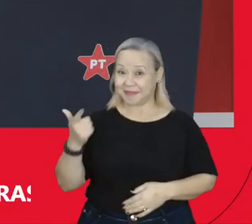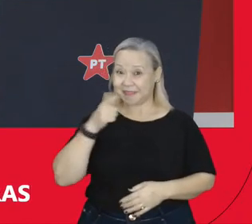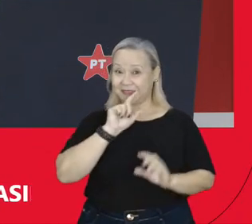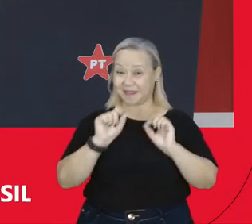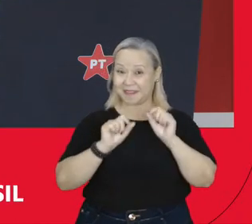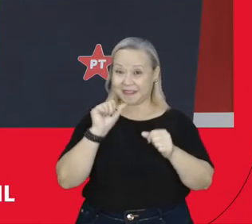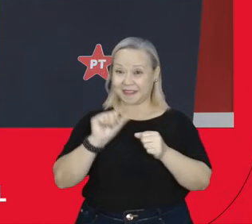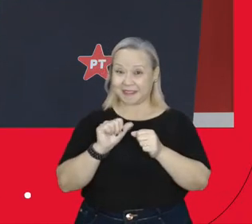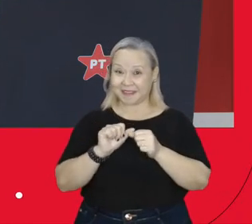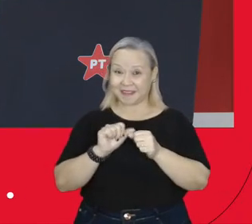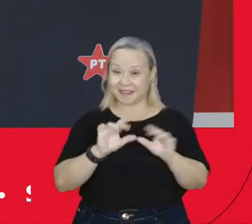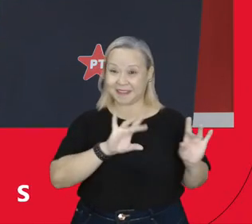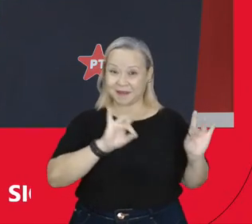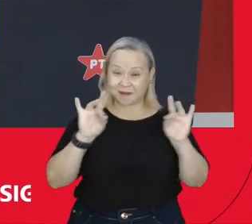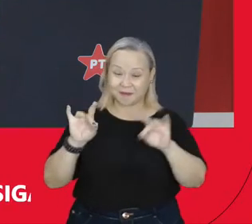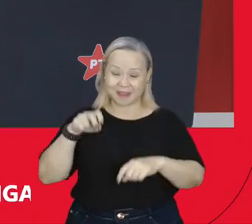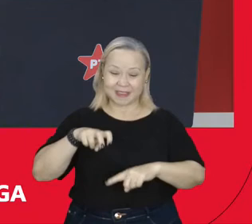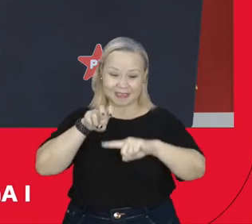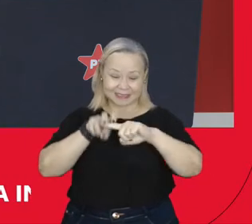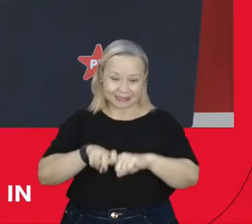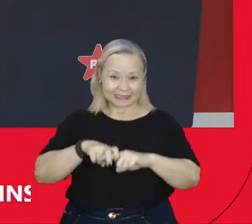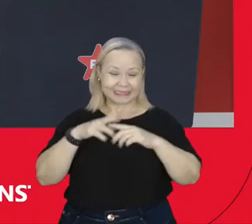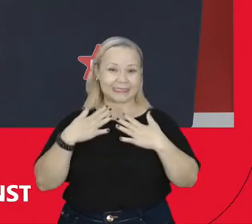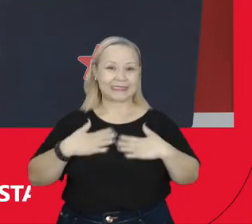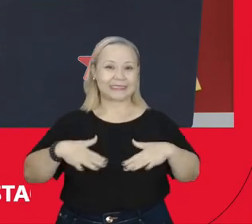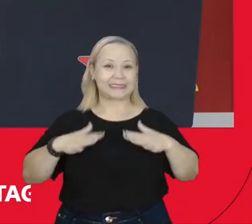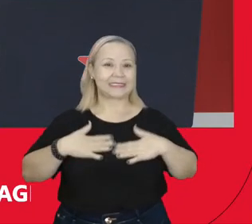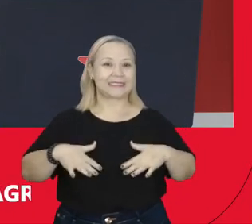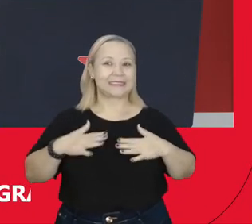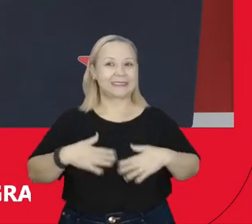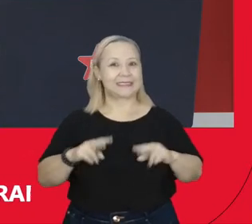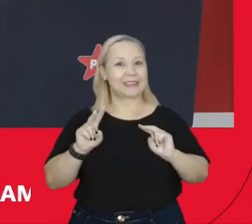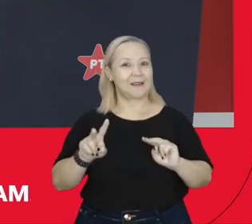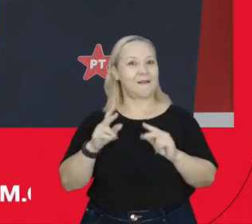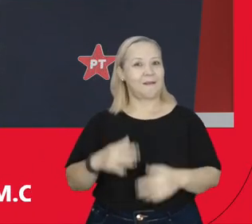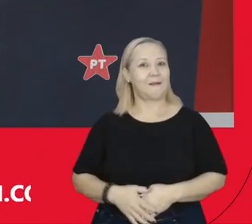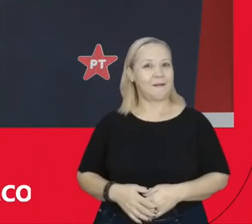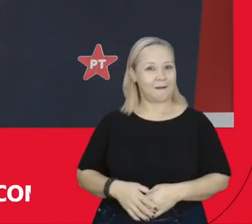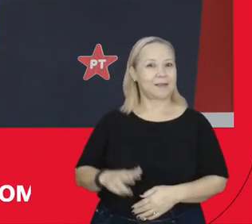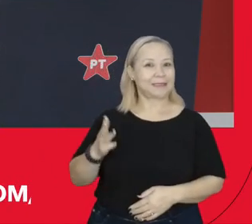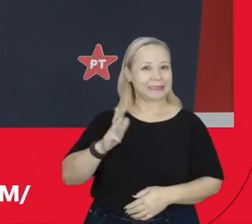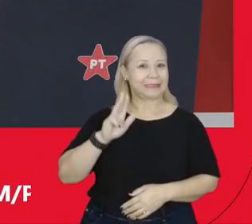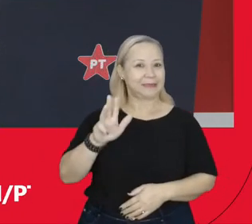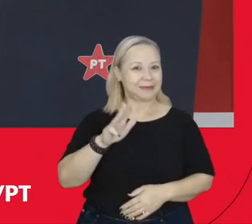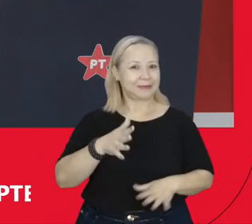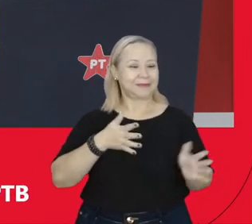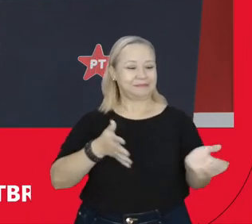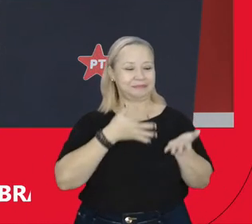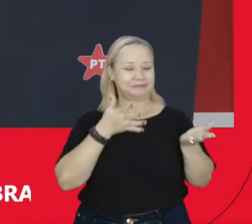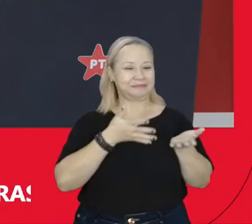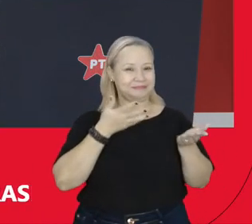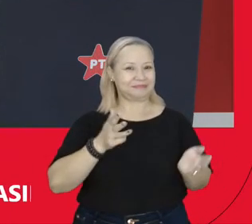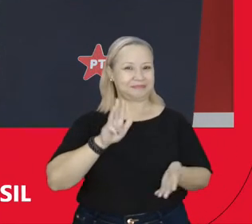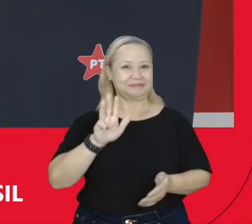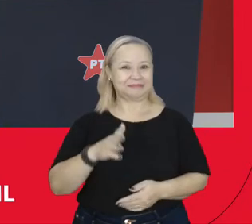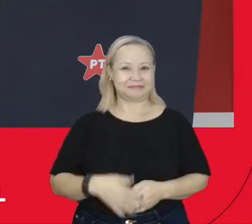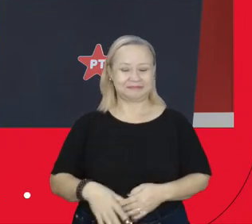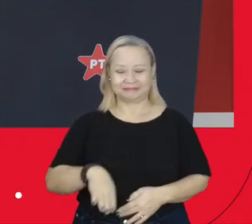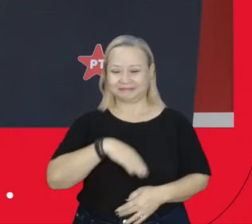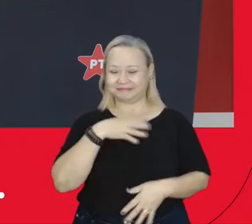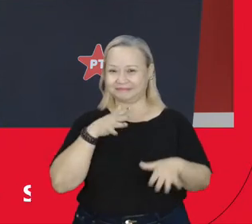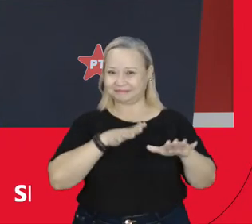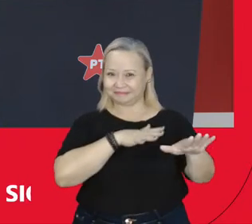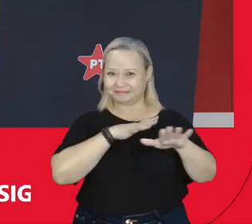gente faz daqui, né? Sentadinho, tranquilo, porque olha esse pique aí, é difícil de acompanhar. É verdade. Só o Lula mesmo. Só o